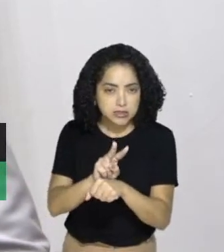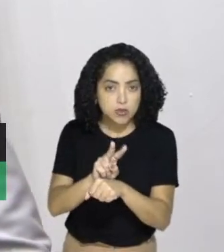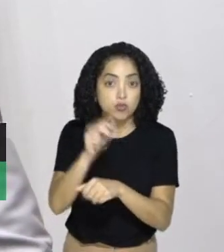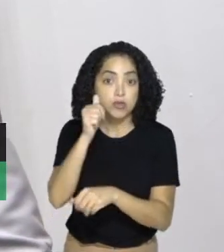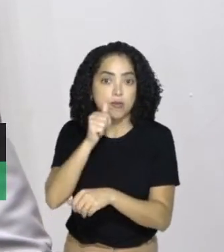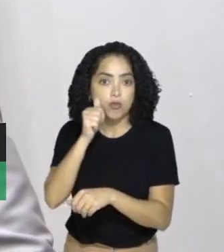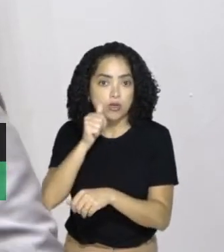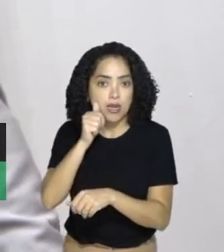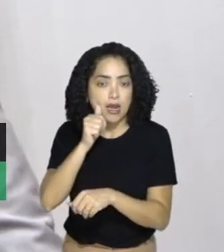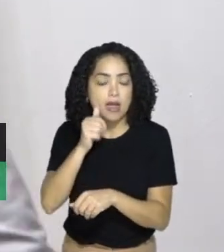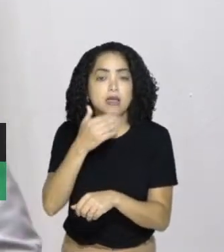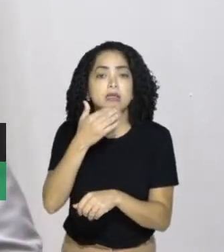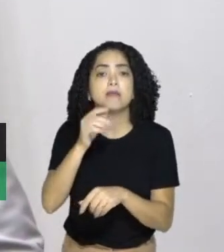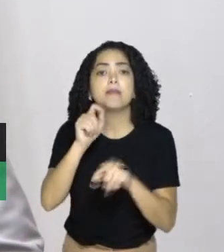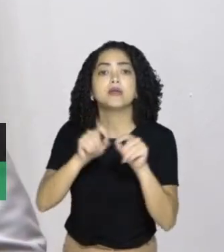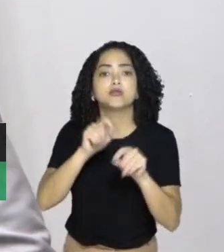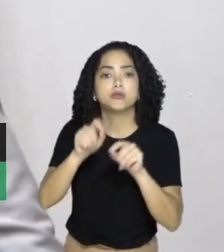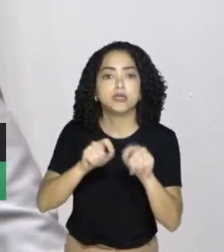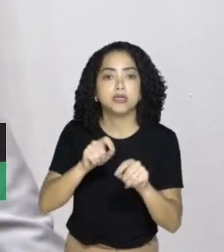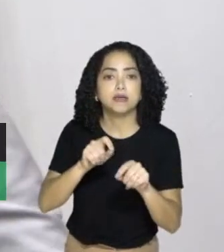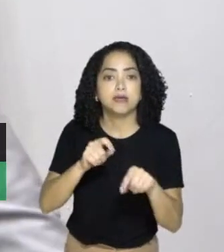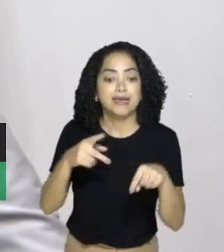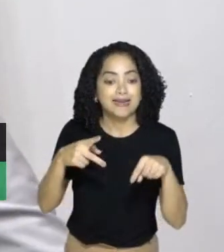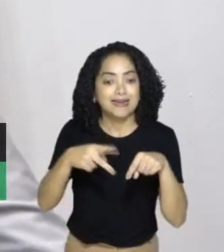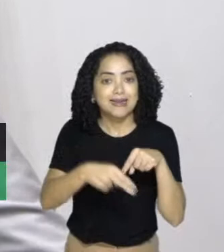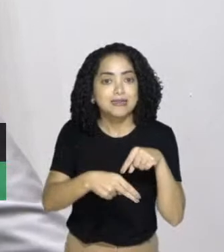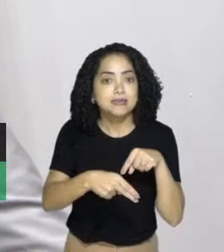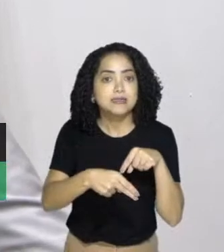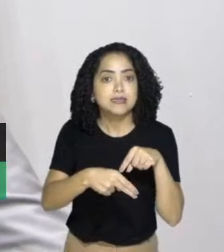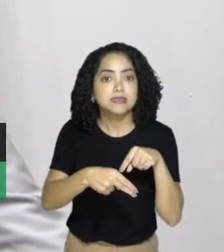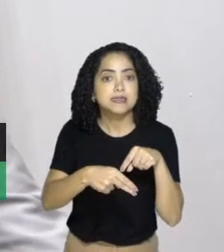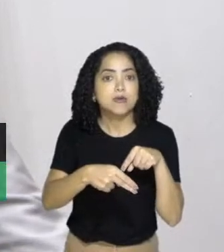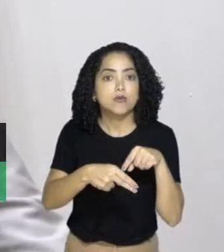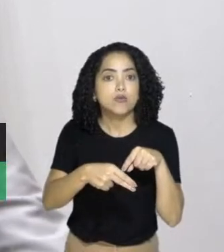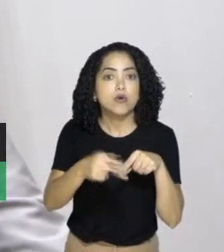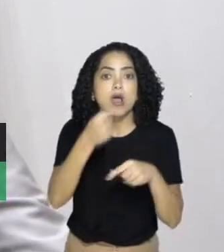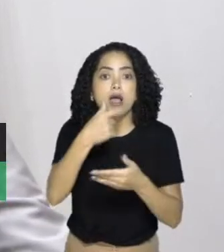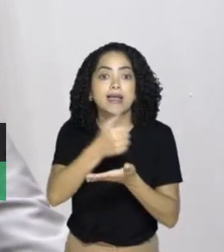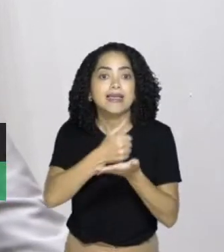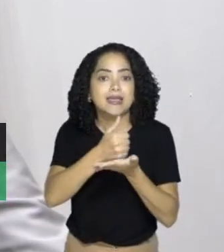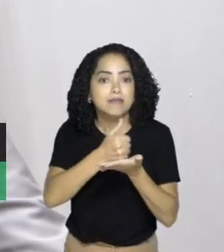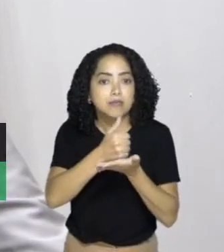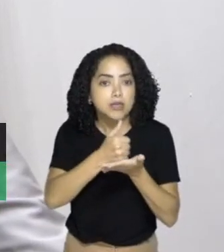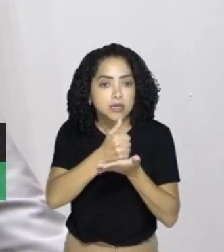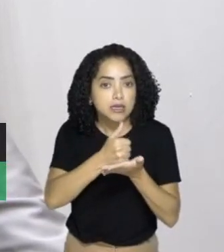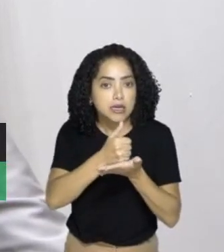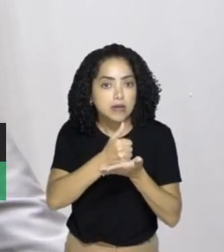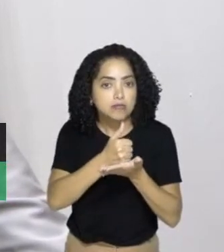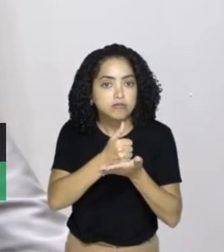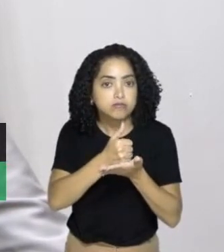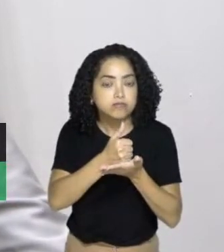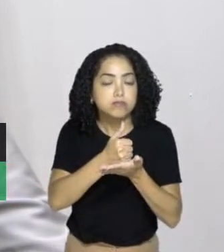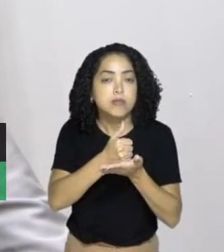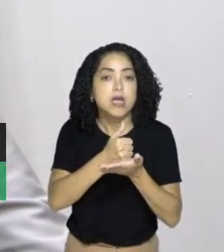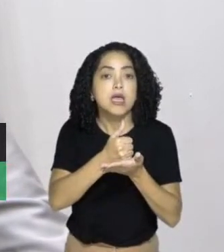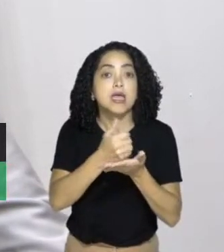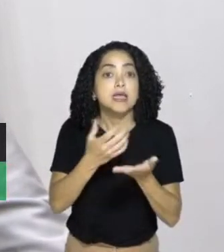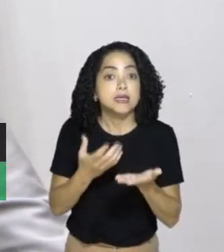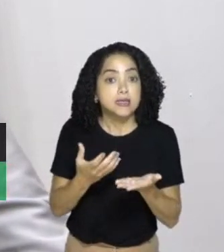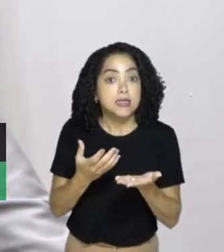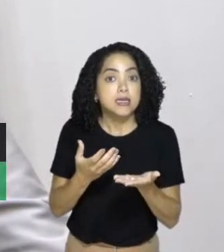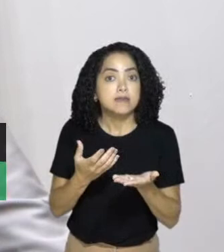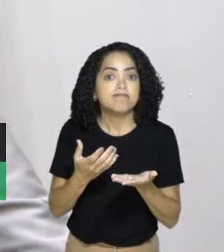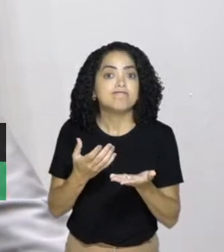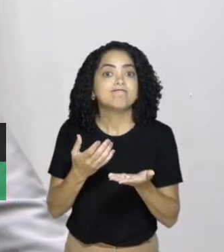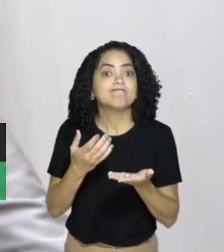Não tem piedade desse tipo de gente. Um país, uma nação, um Estado que se preocupa com a segurança da mulher estende à